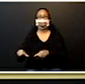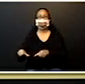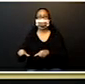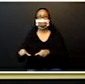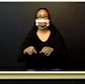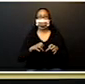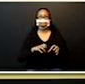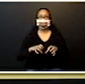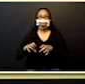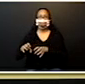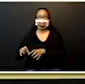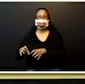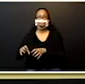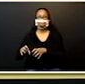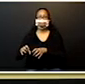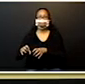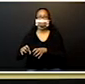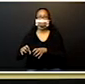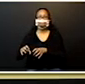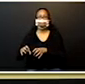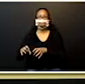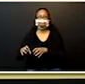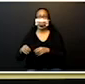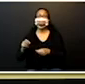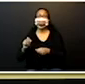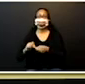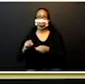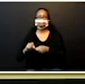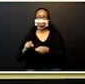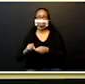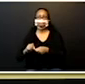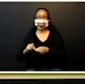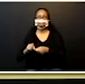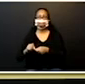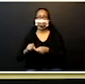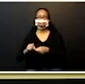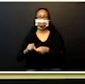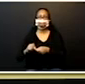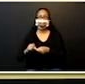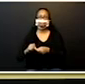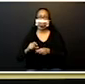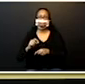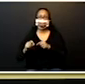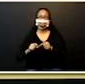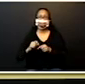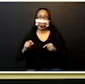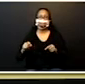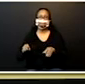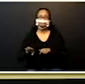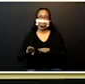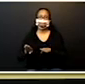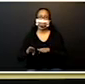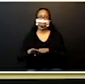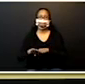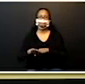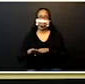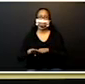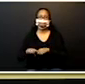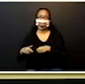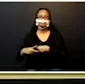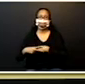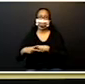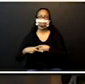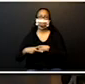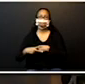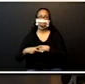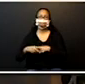Arrasta já é um verbo de ação e amarra também é um verbo de ação. Vocês